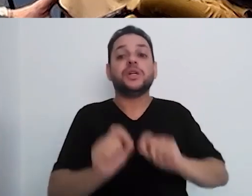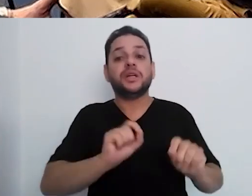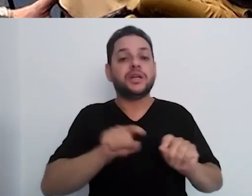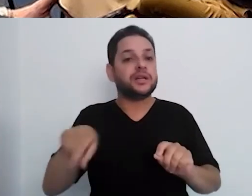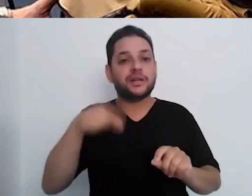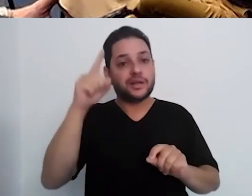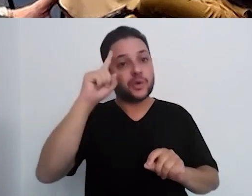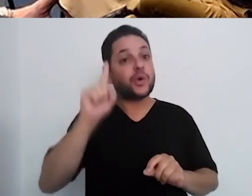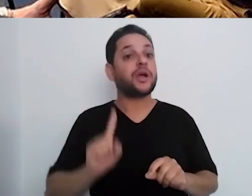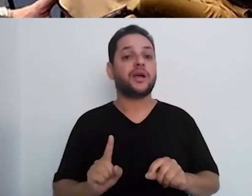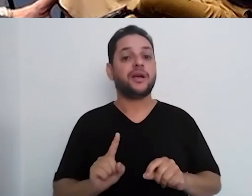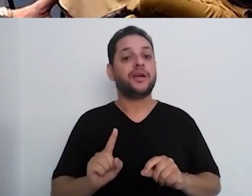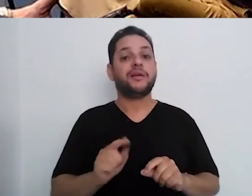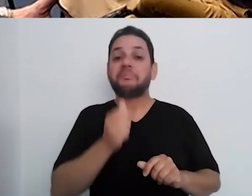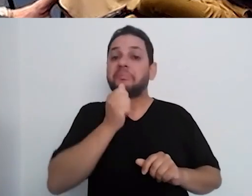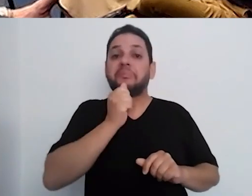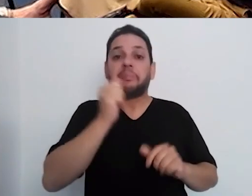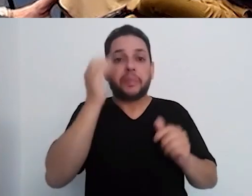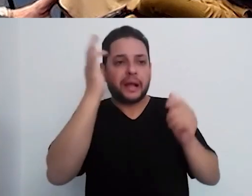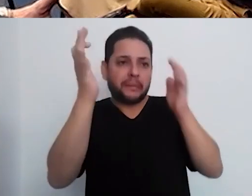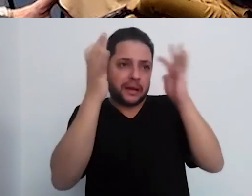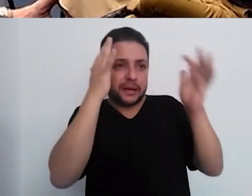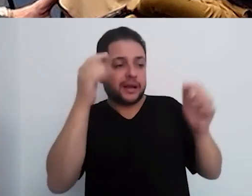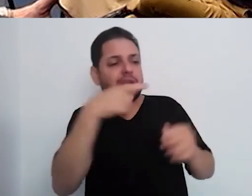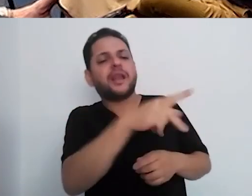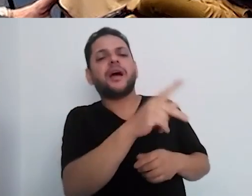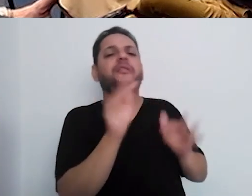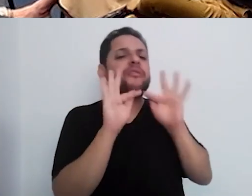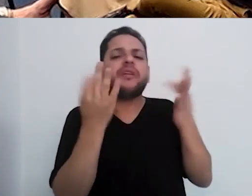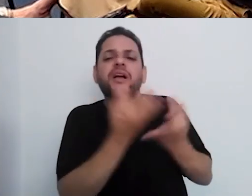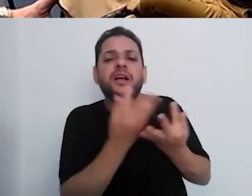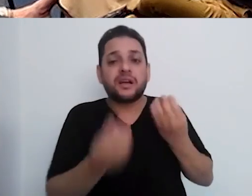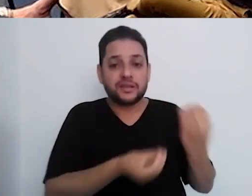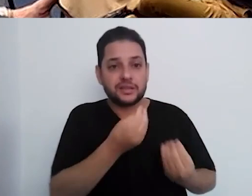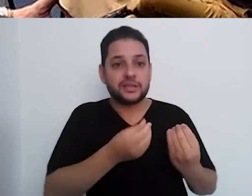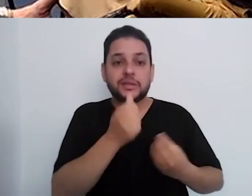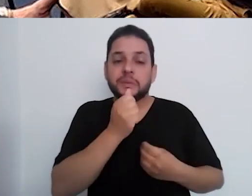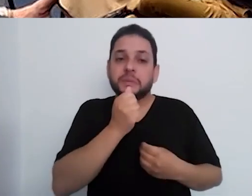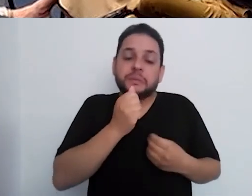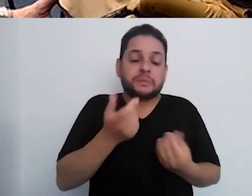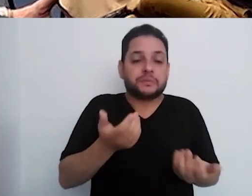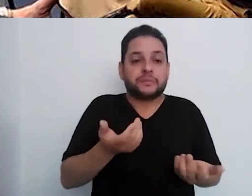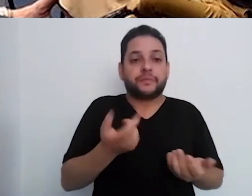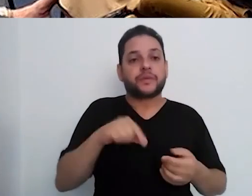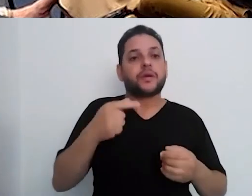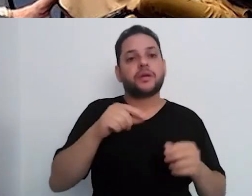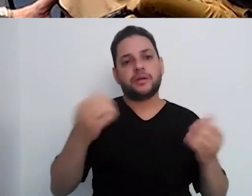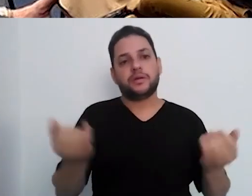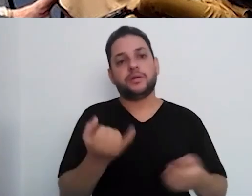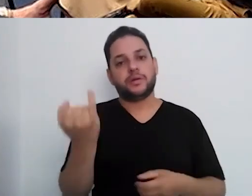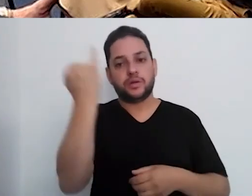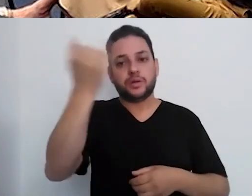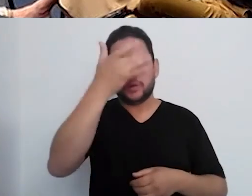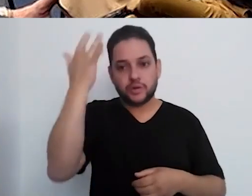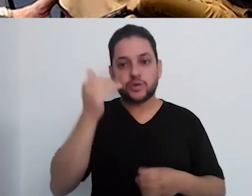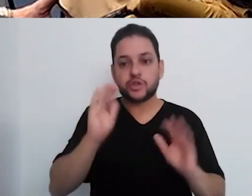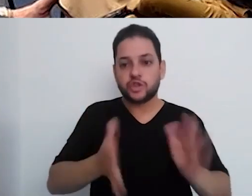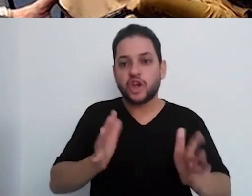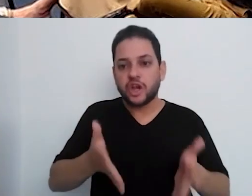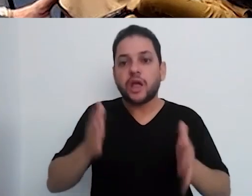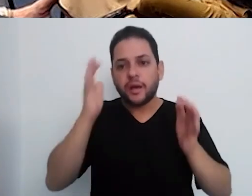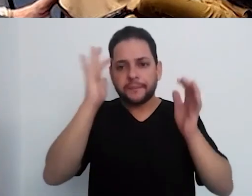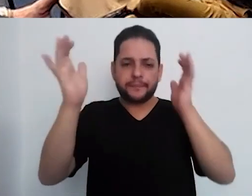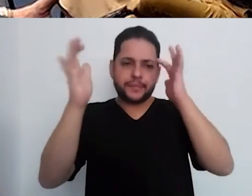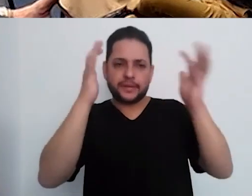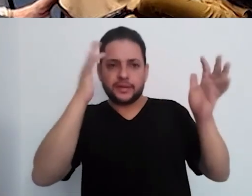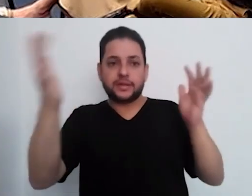e a vida das famílias. Então, para a gente era importante que fossem pessoas que tivessem refletido, e isso implica ter